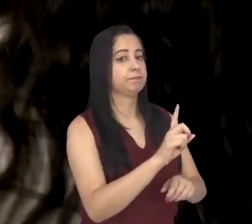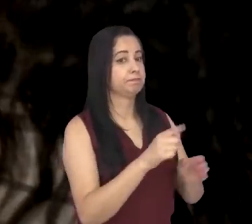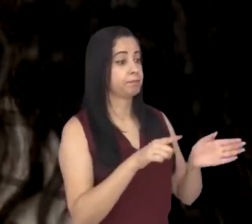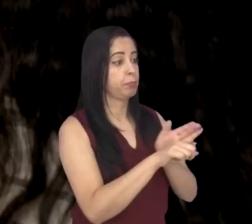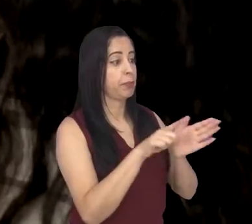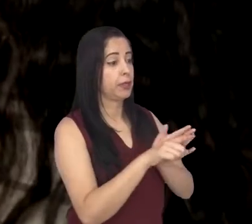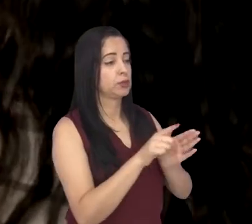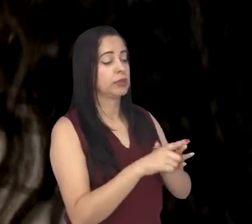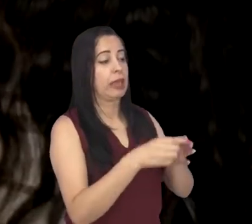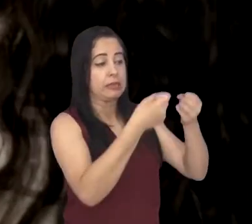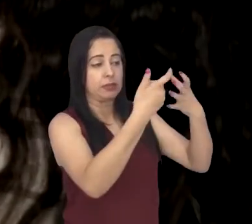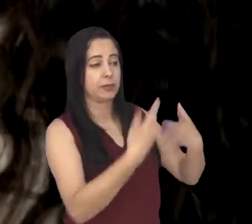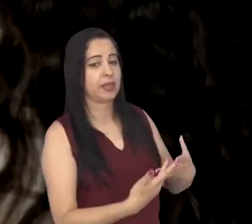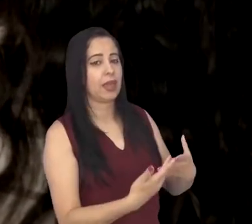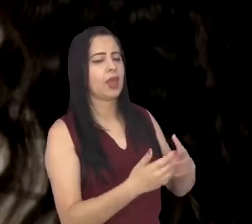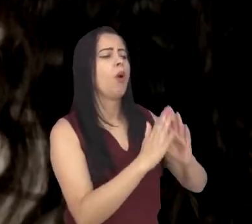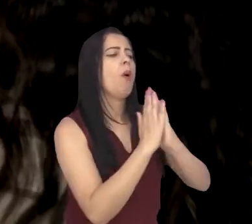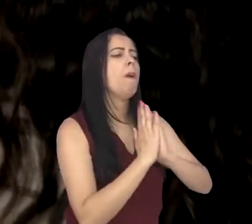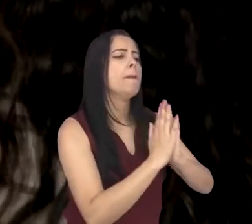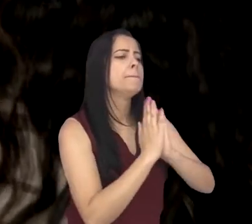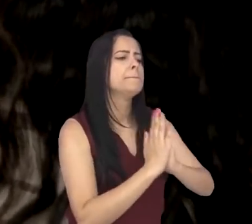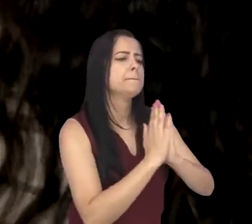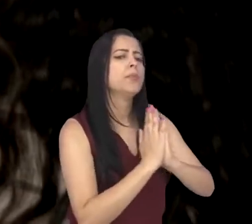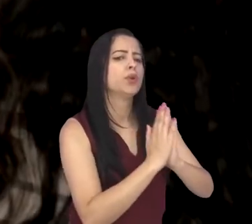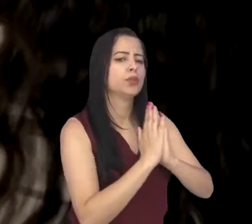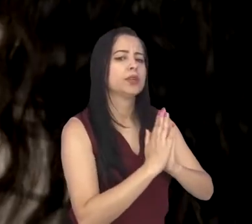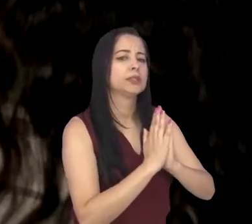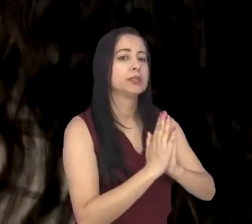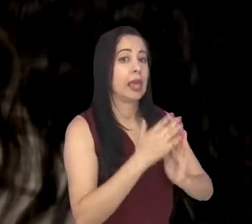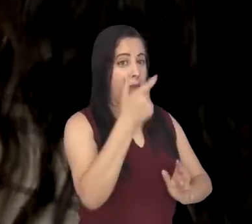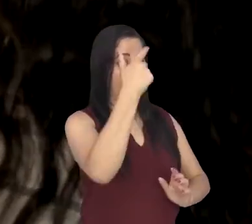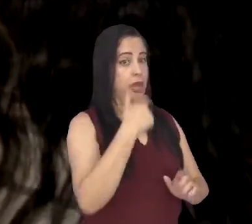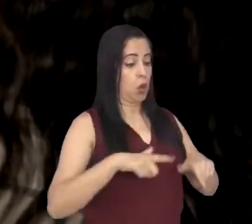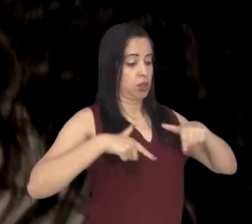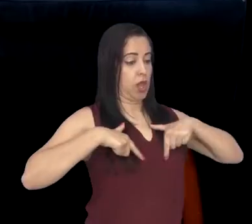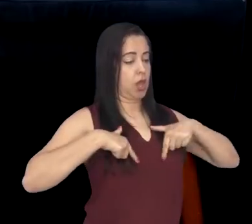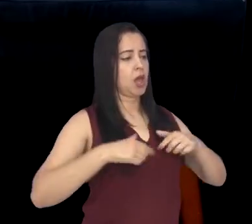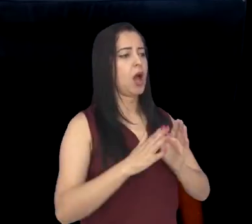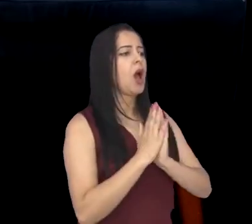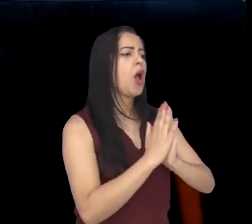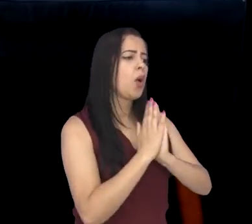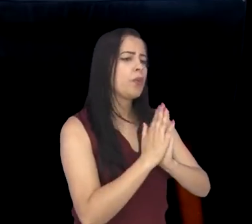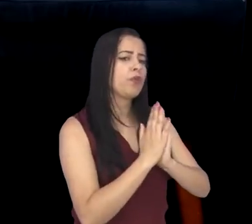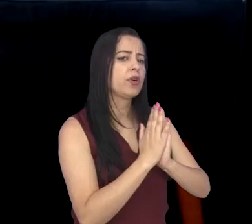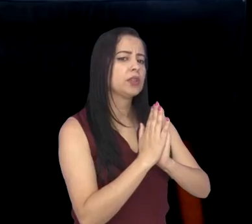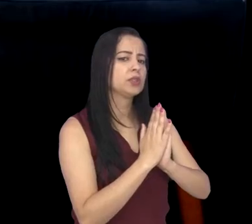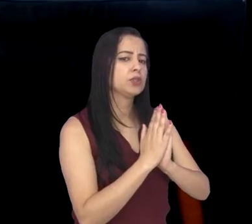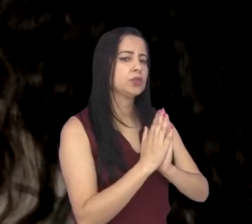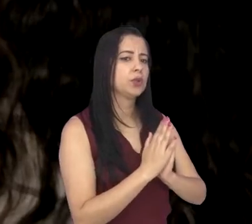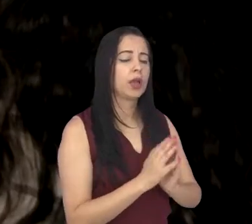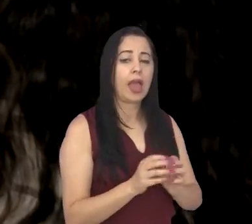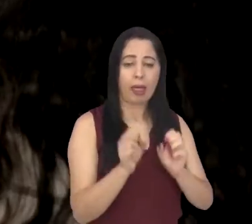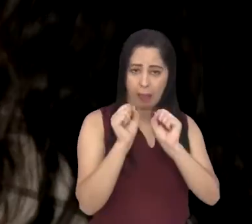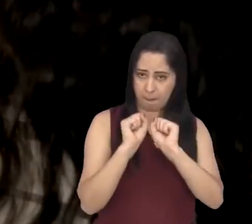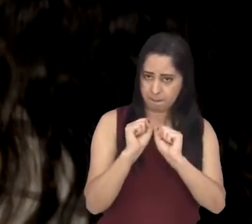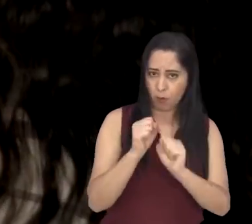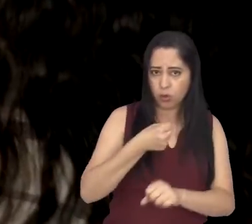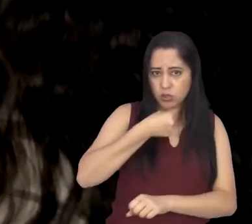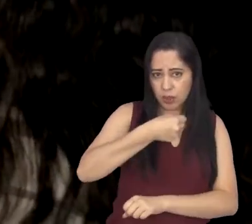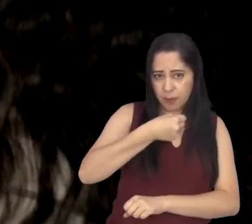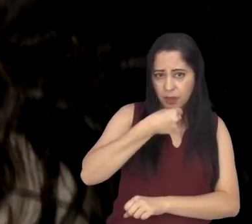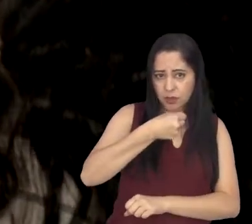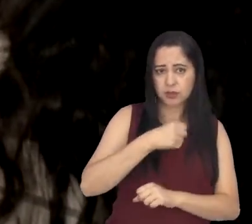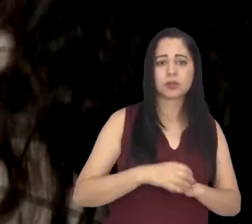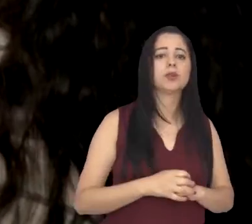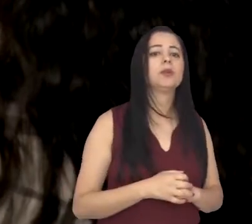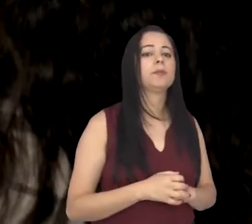situação, mostrei o crachá do Rio e o meu do Pan-Americano. Da Pan-Americana. E a moça falou, posso pegar o microfone? Por